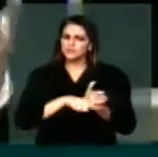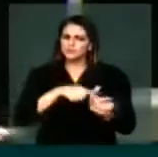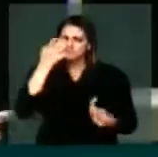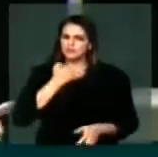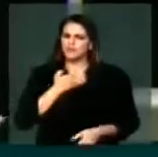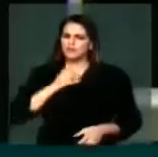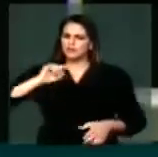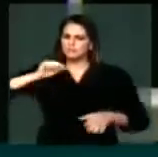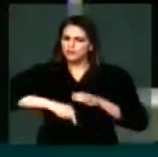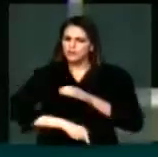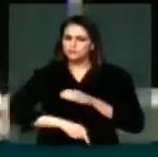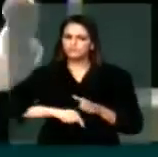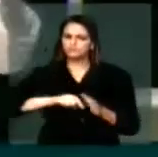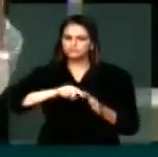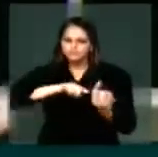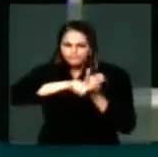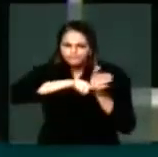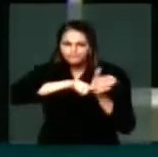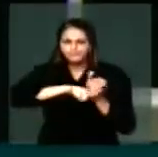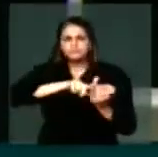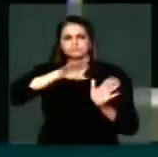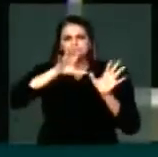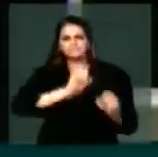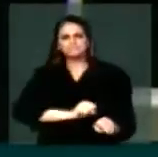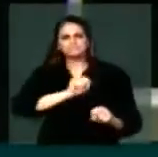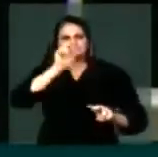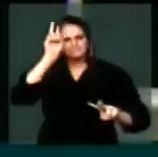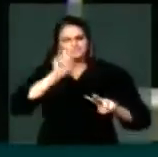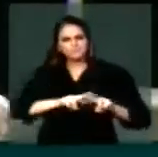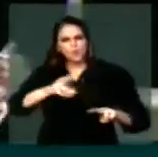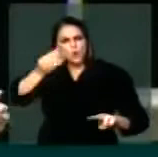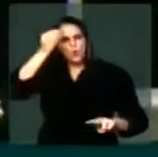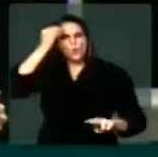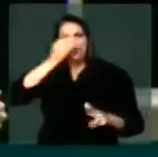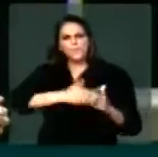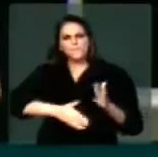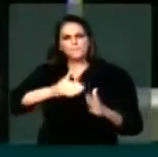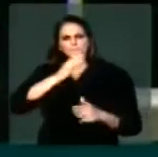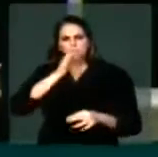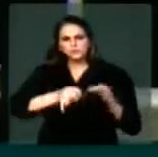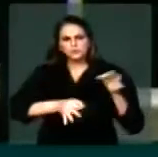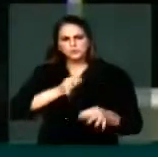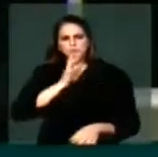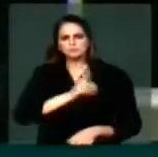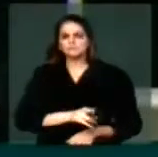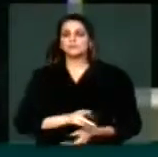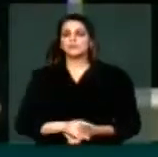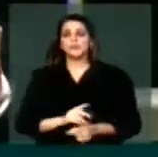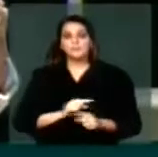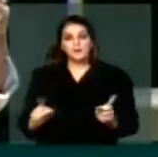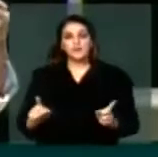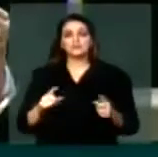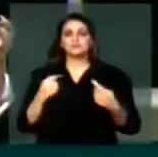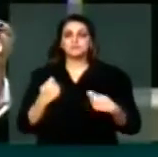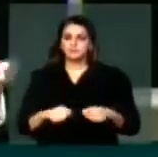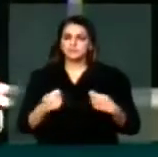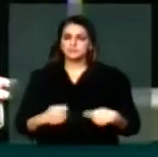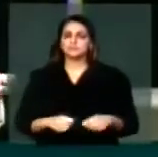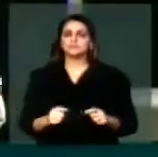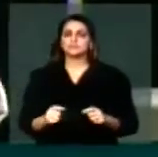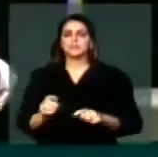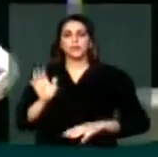de ir a fundo nas investigações, precisa de punição, e nós precisamos preservar, entre